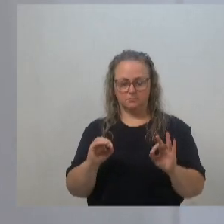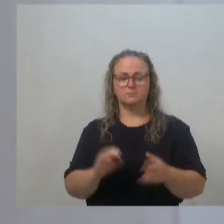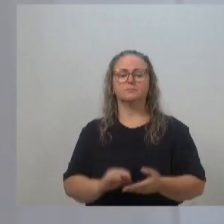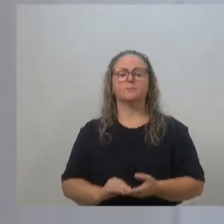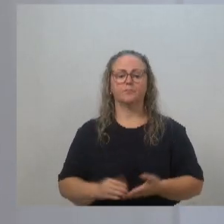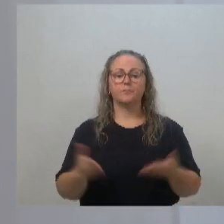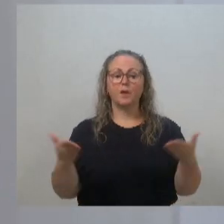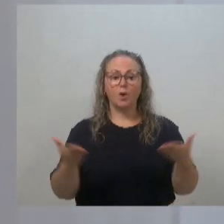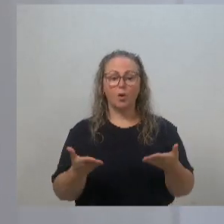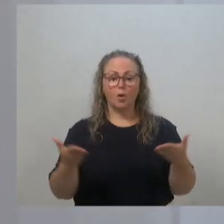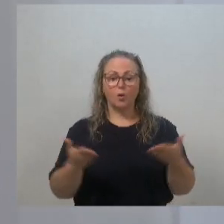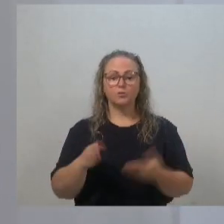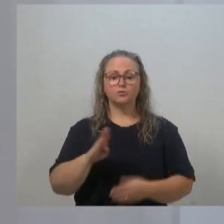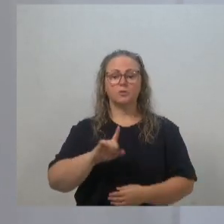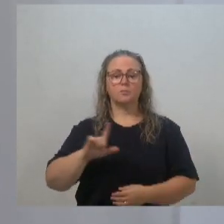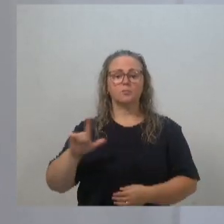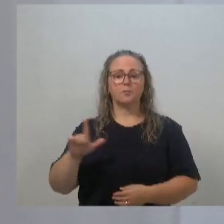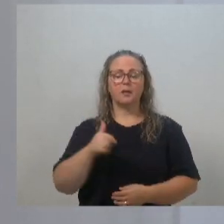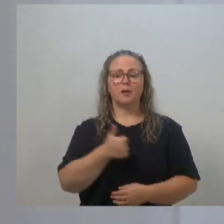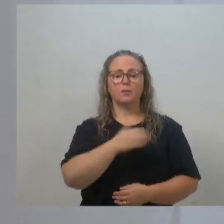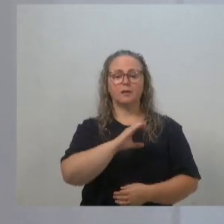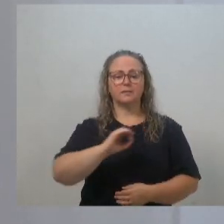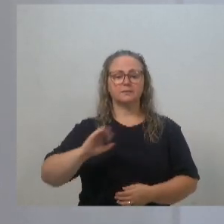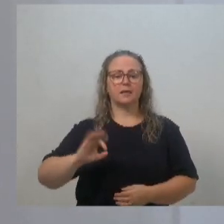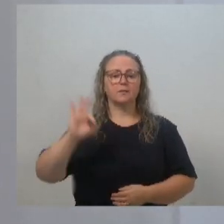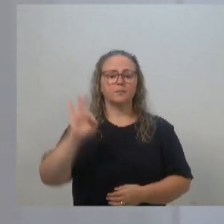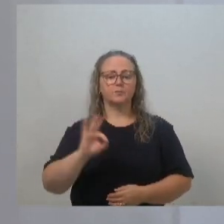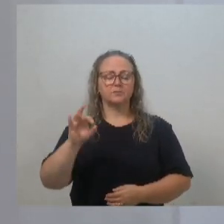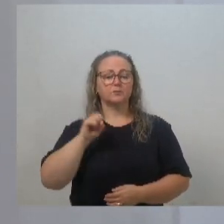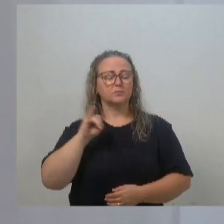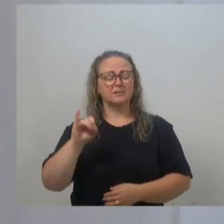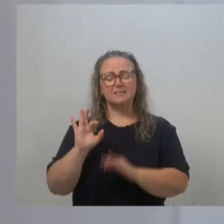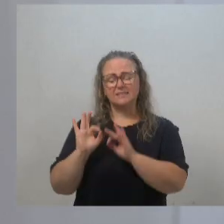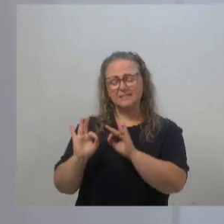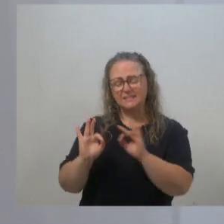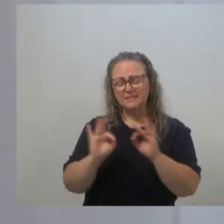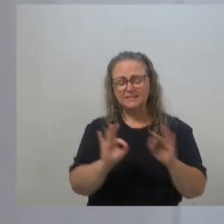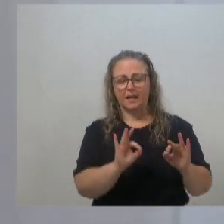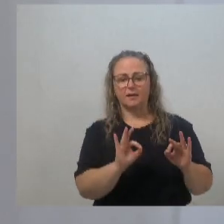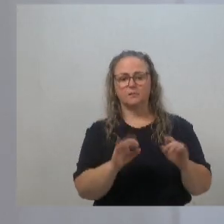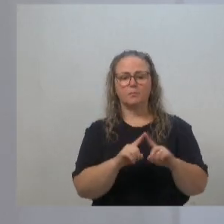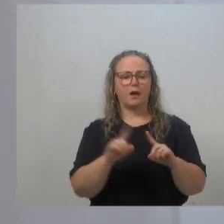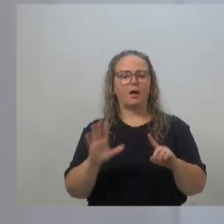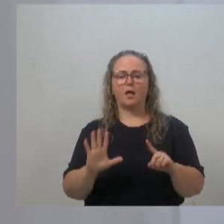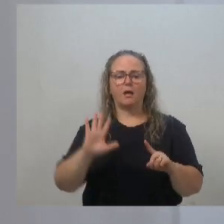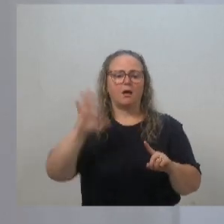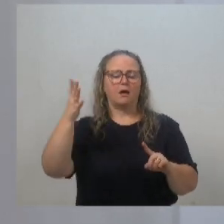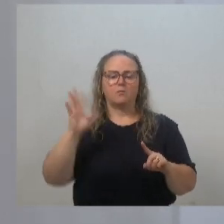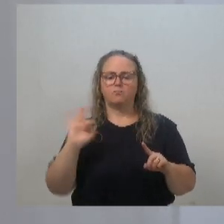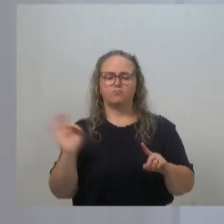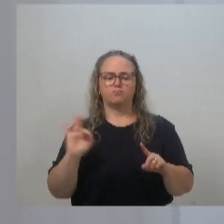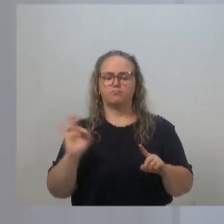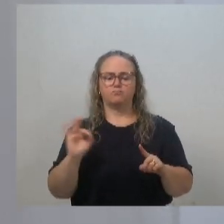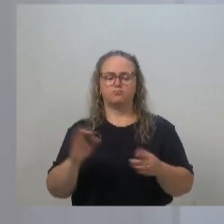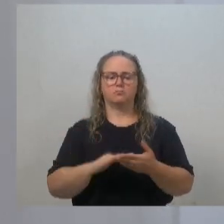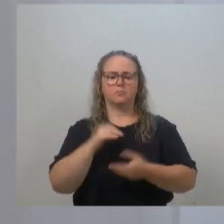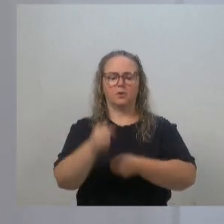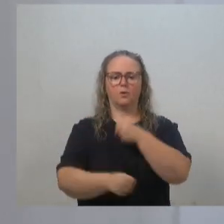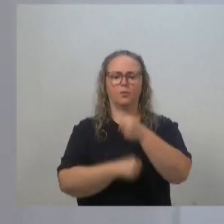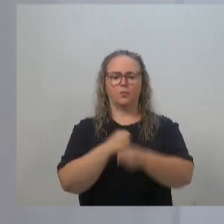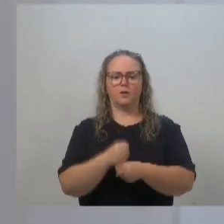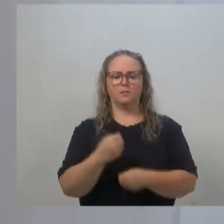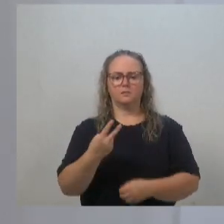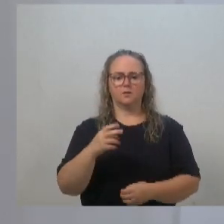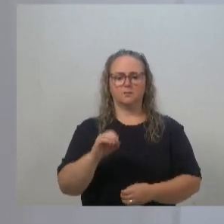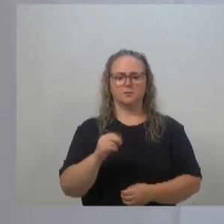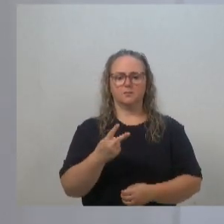hoje Blumenau estaria com 100%, estaria universalizada a questão do esgoto. Não aconteceu. Estamos hoje em 2025